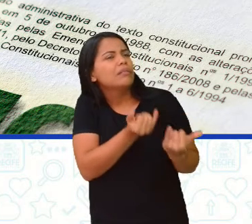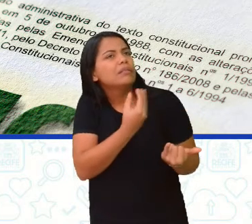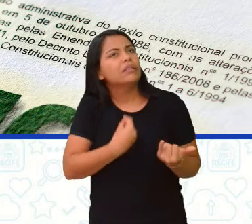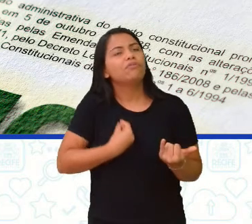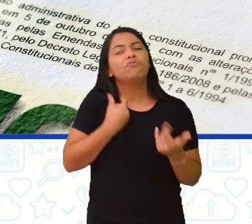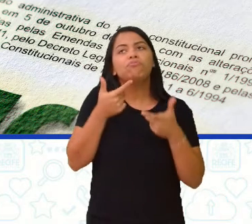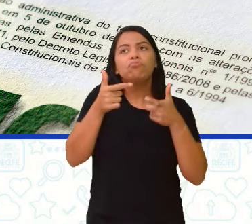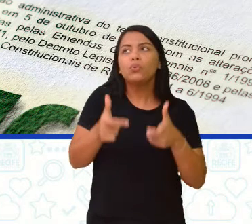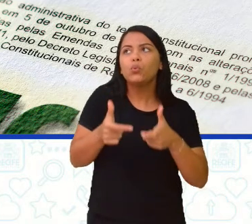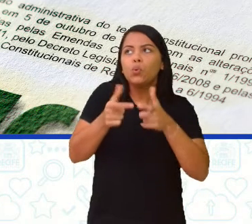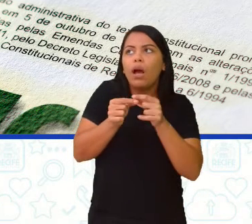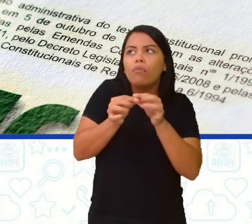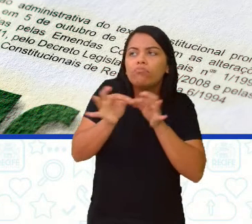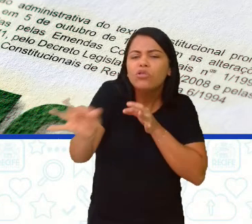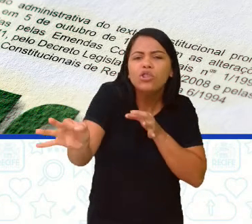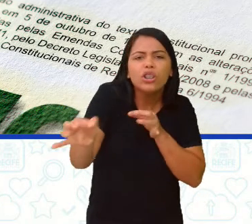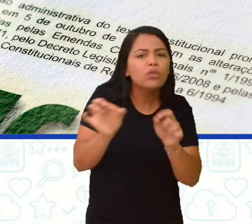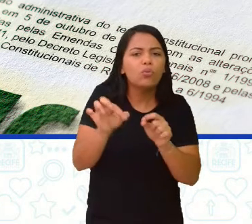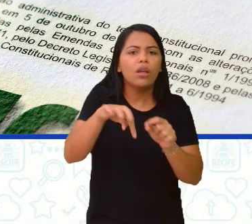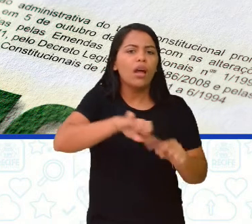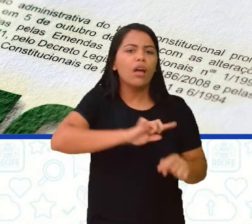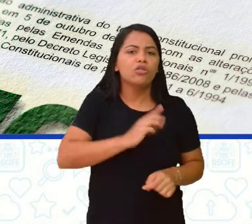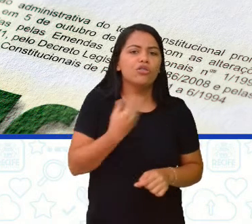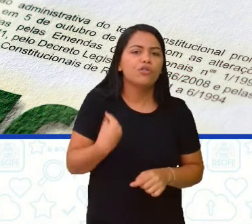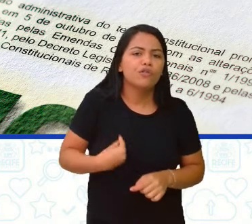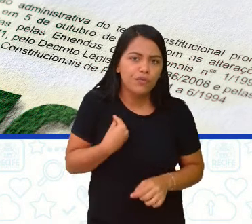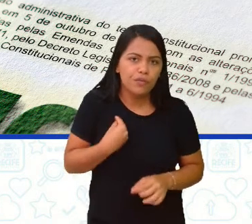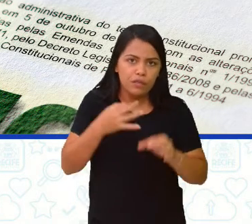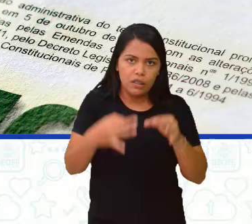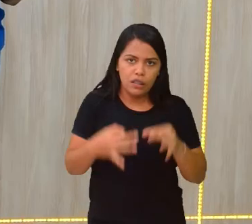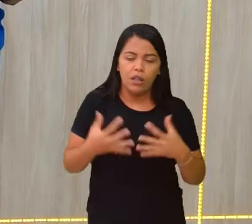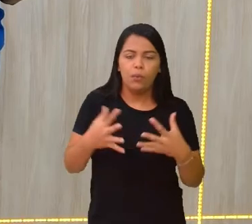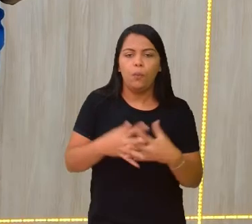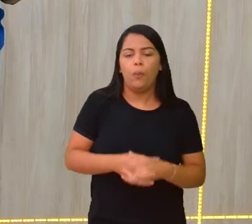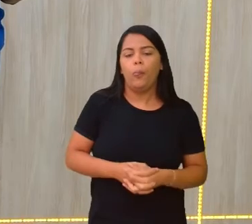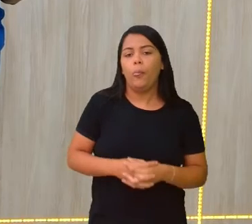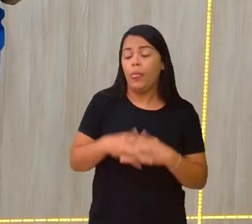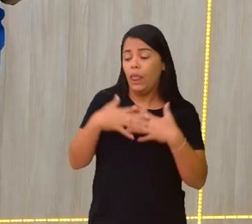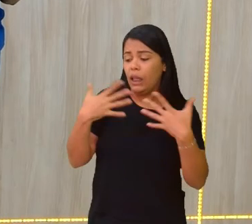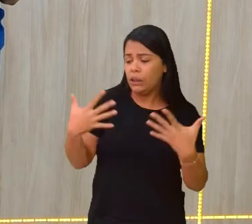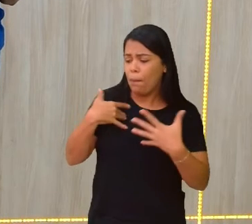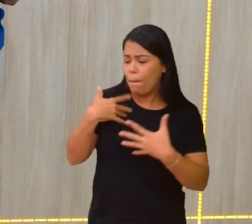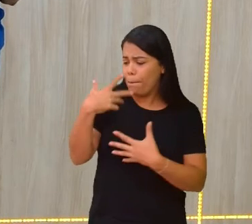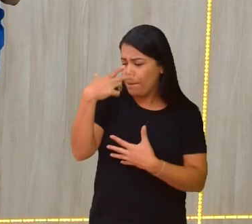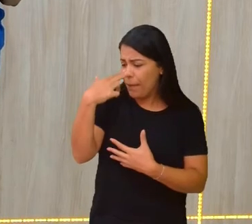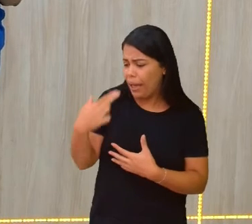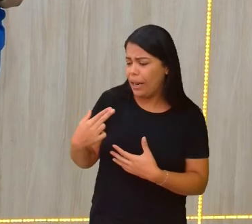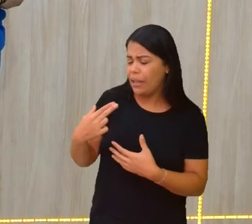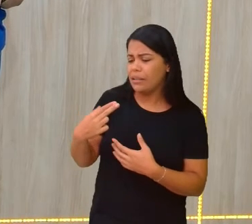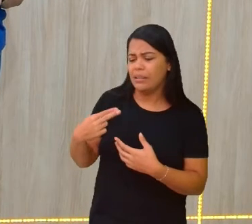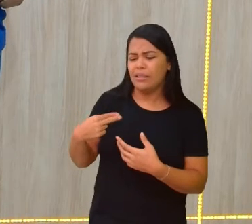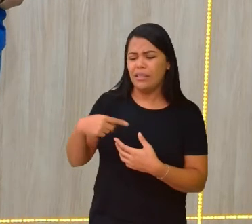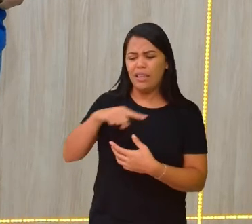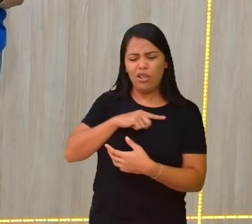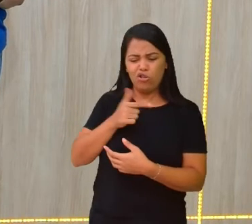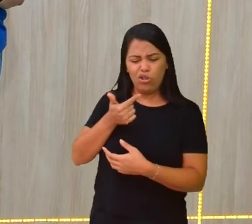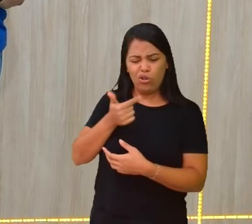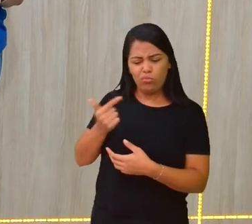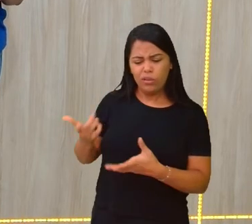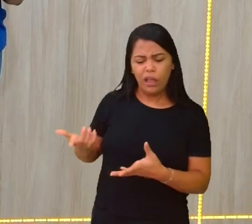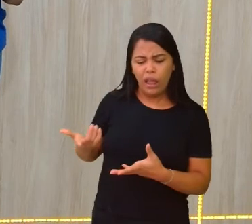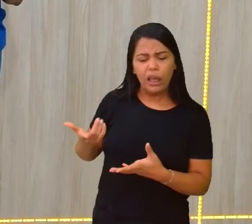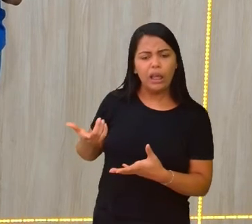num lugar distante, né, do que a gente vive, tá? E também como se a gente não tivesse uma raiz fincada